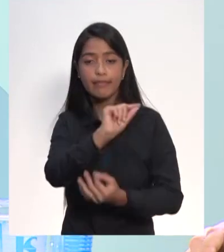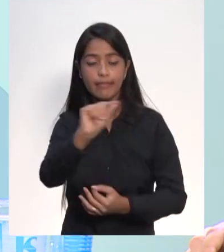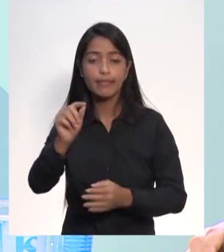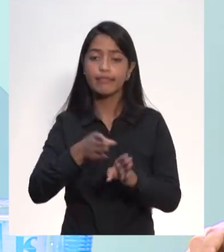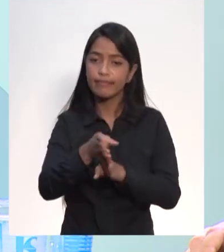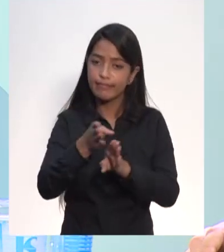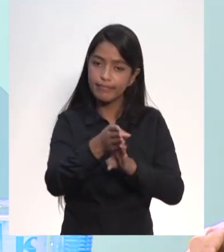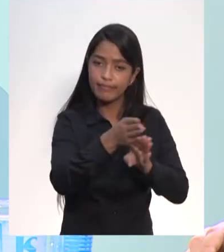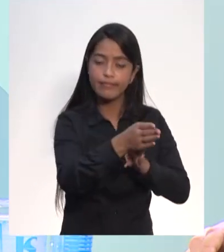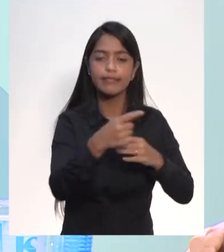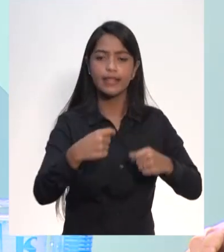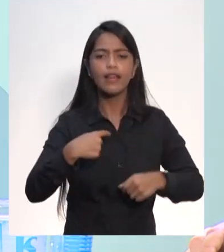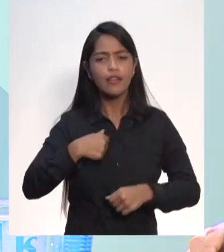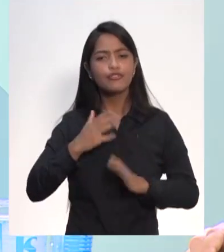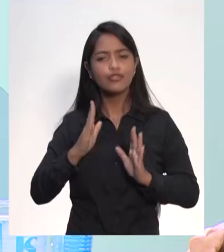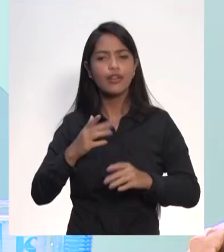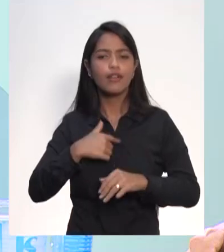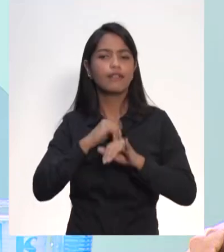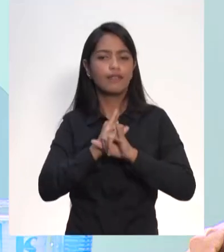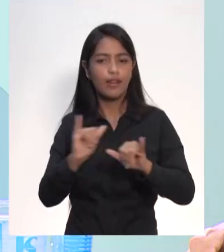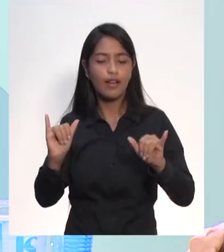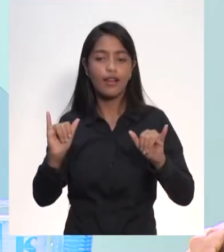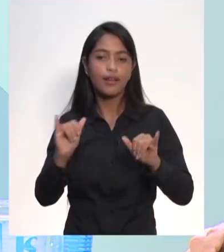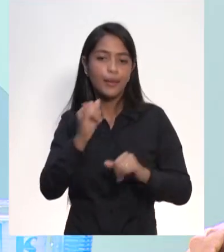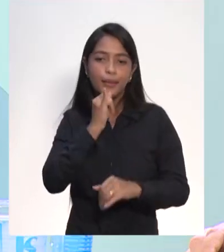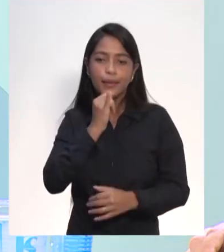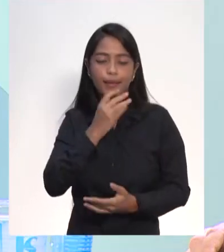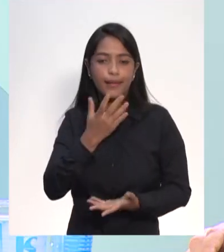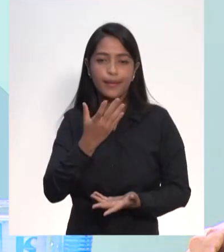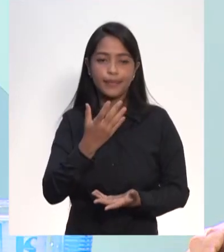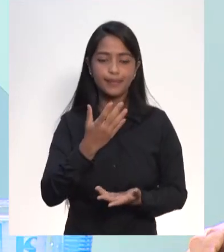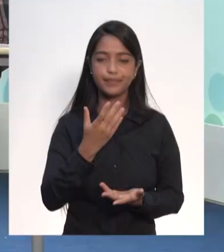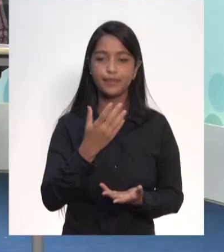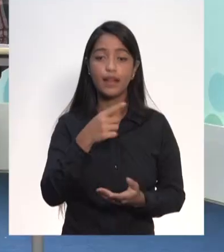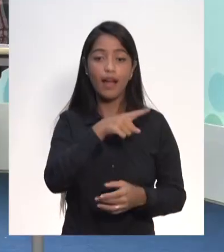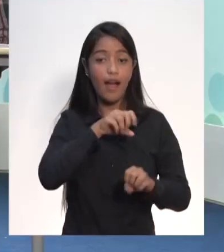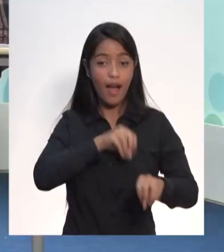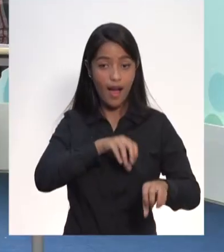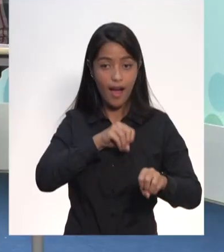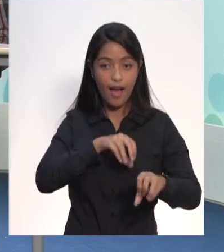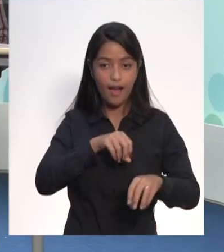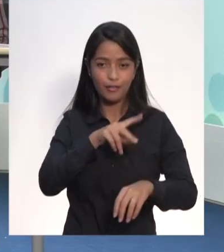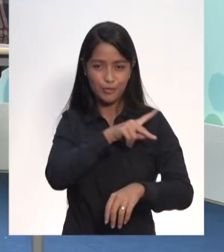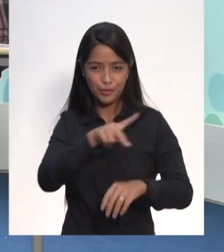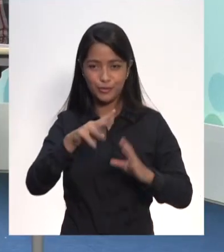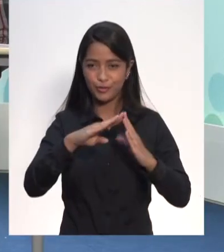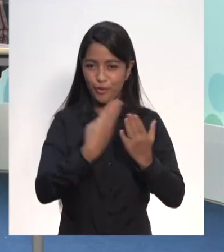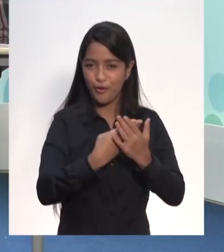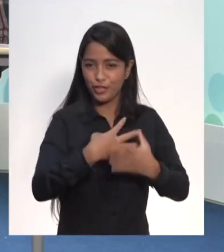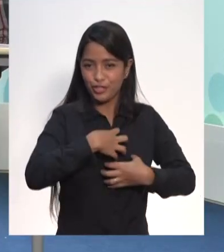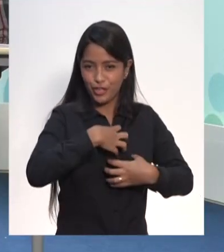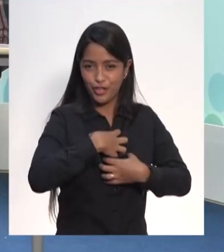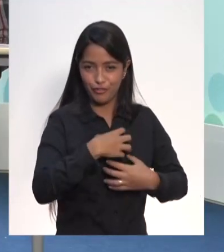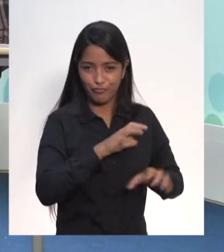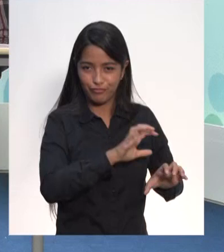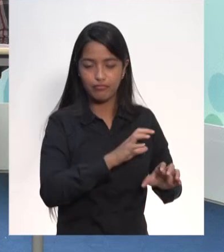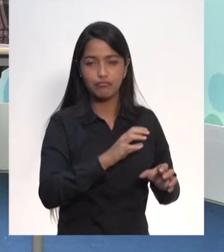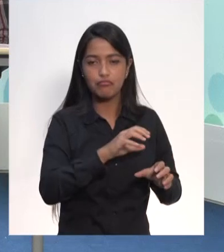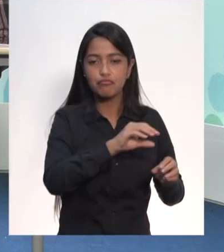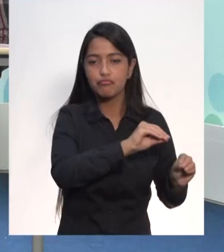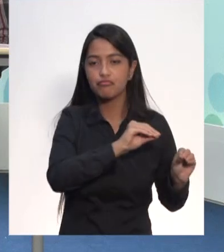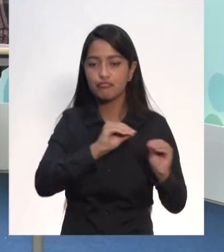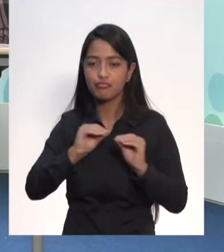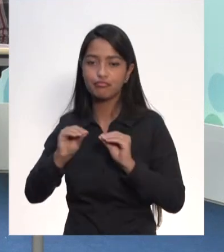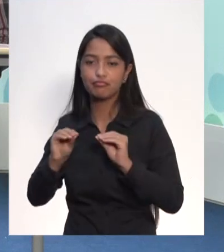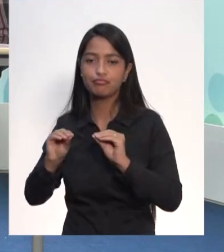pode simplesmente pegar a aula que nós tínhamos lá com o professor presencialmente e simplesmente